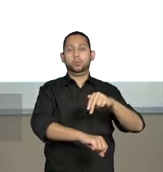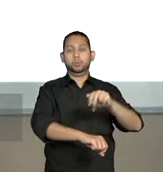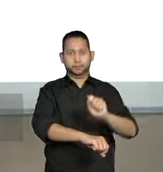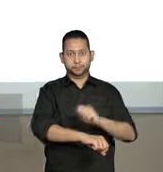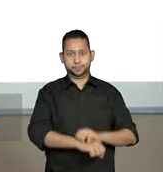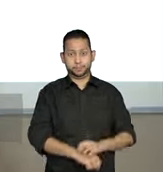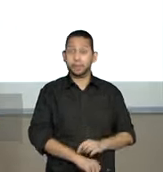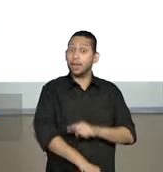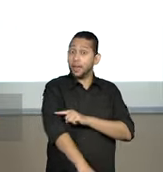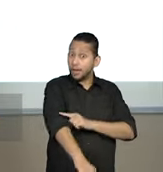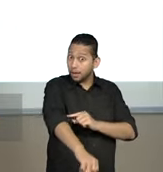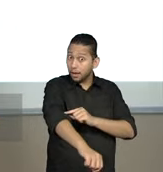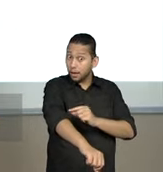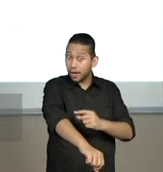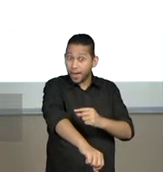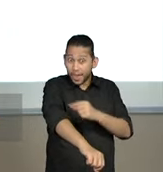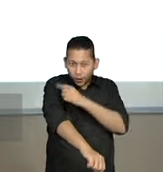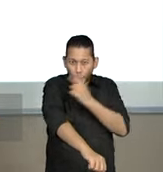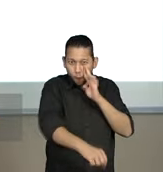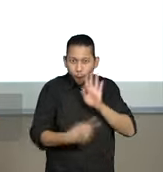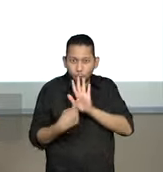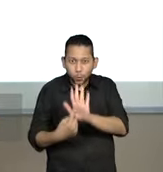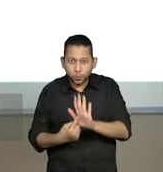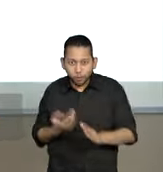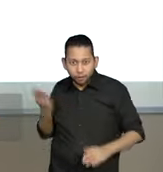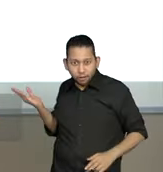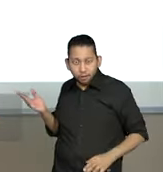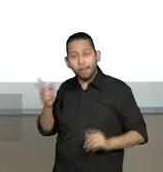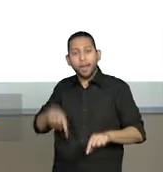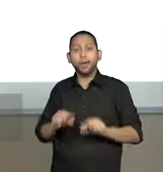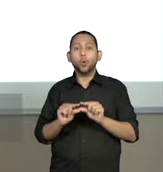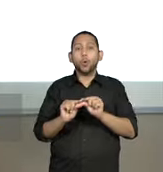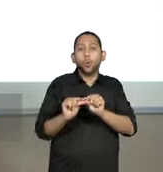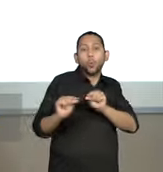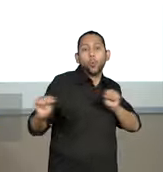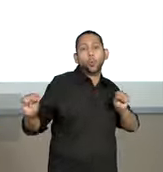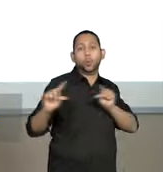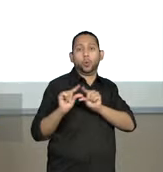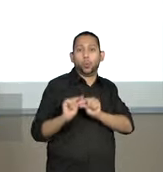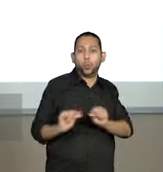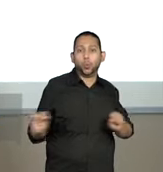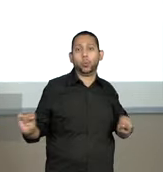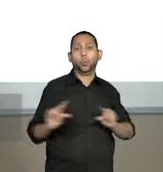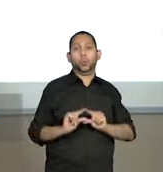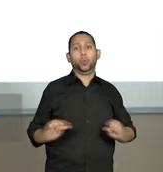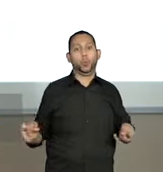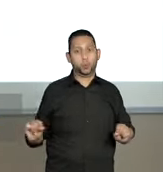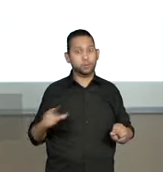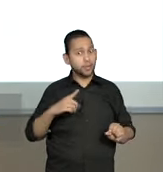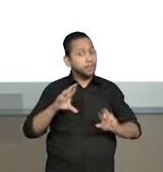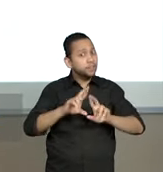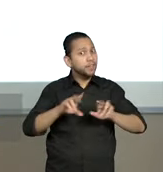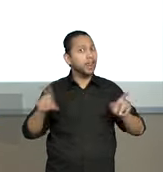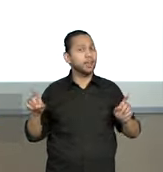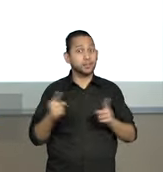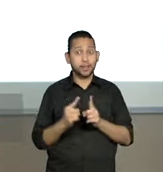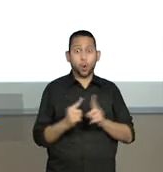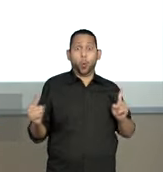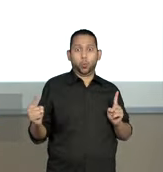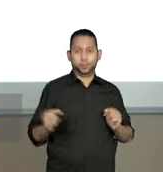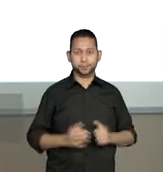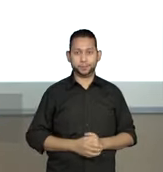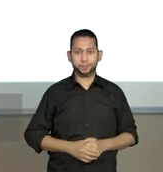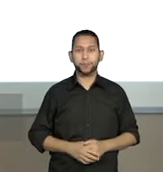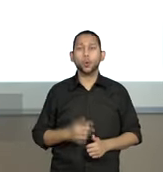longos. Por enquanto, nós vamos falar mais dos ossos longos, depois a gente entra nas mãos aqui, ó. Outro